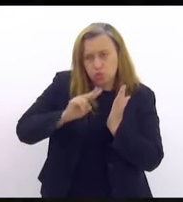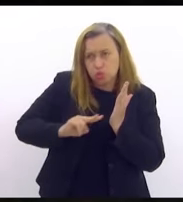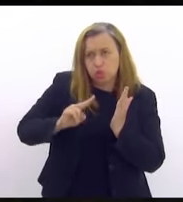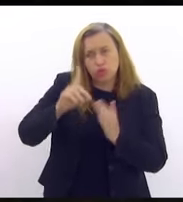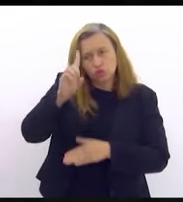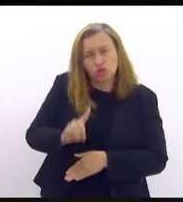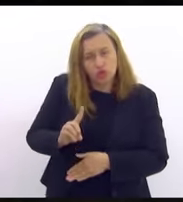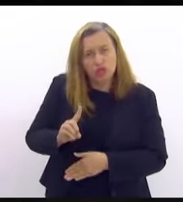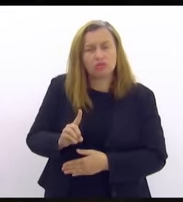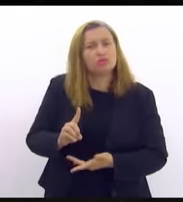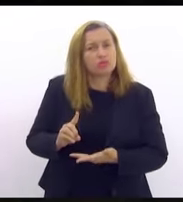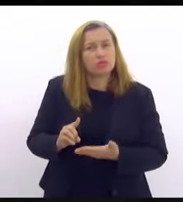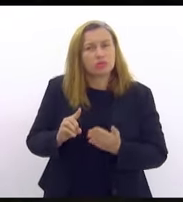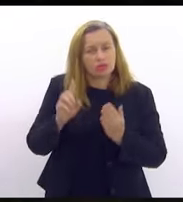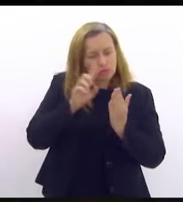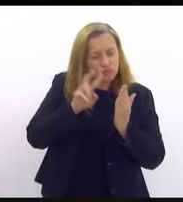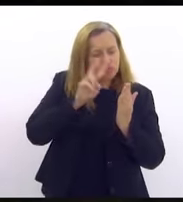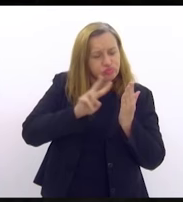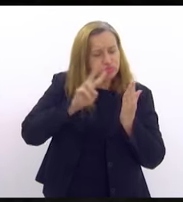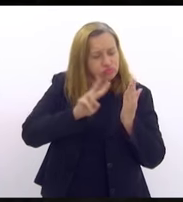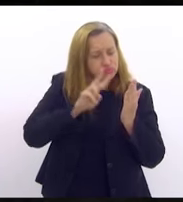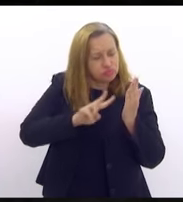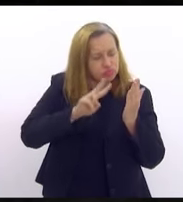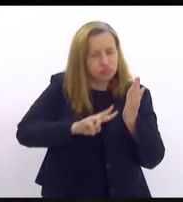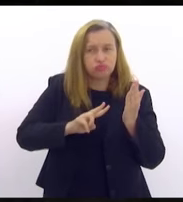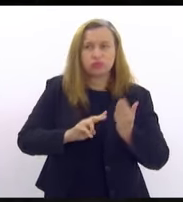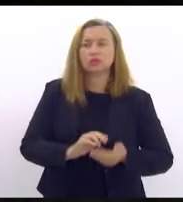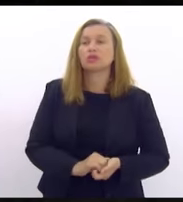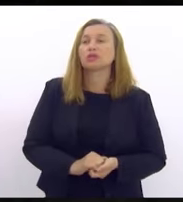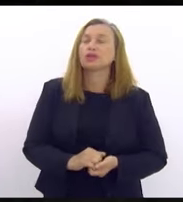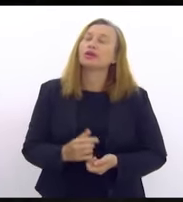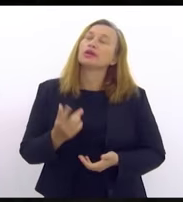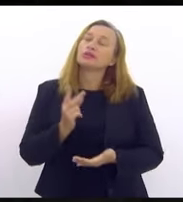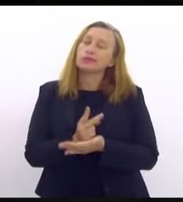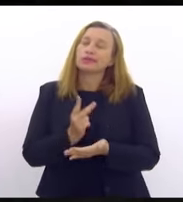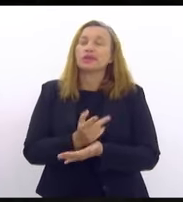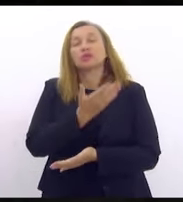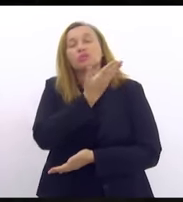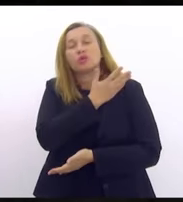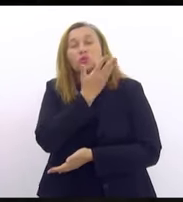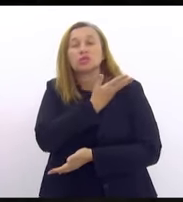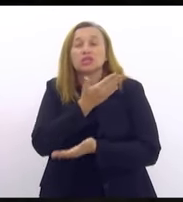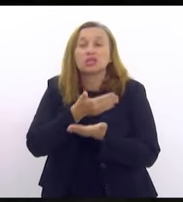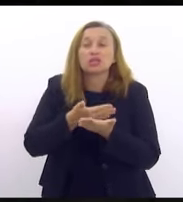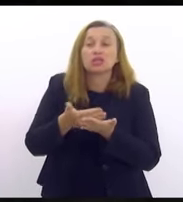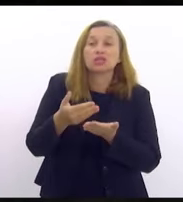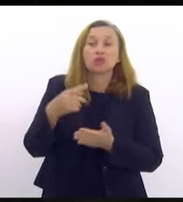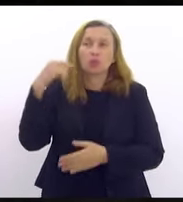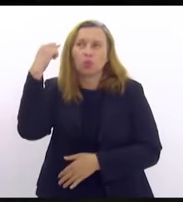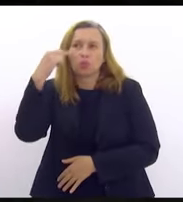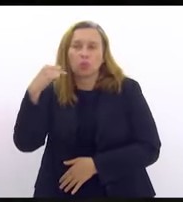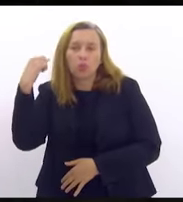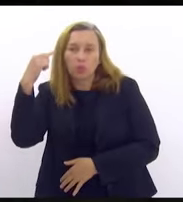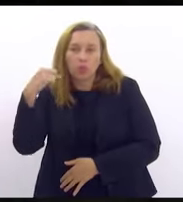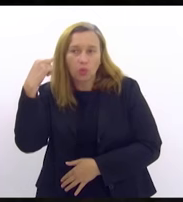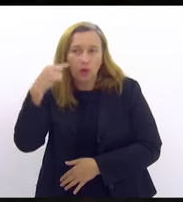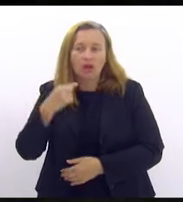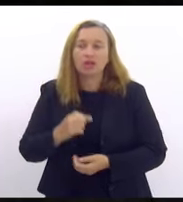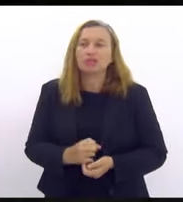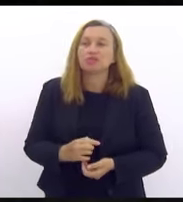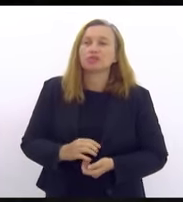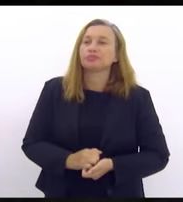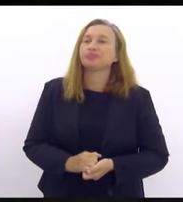tivesse aquele eh preconceito Inicial né com advogado e toda